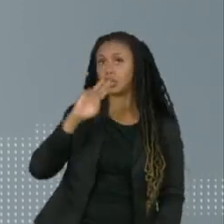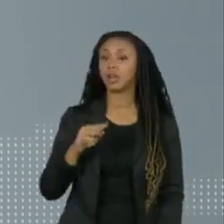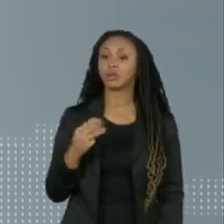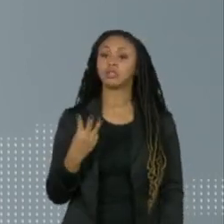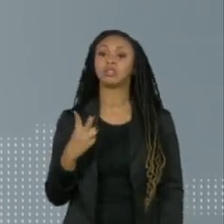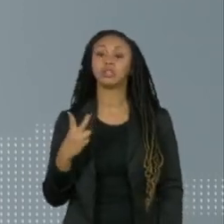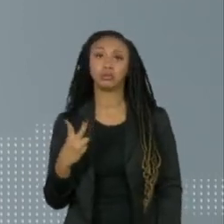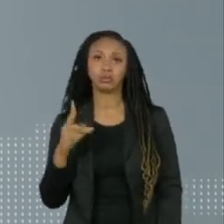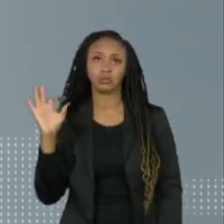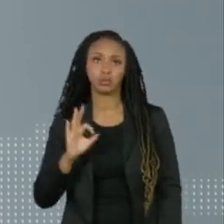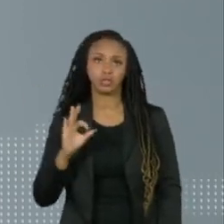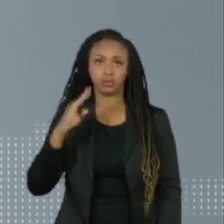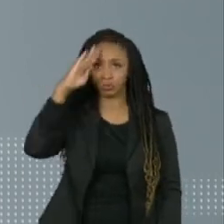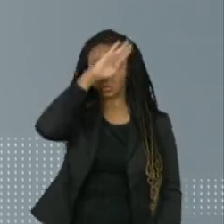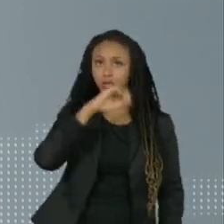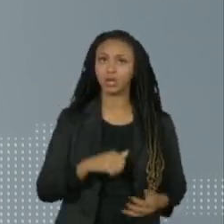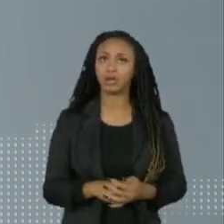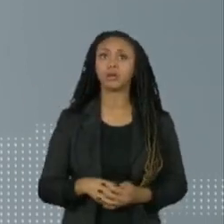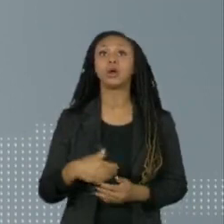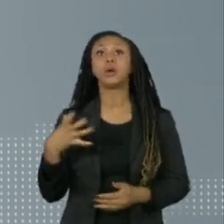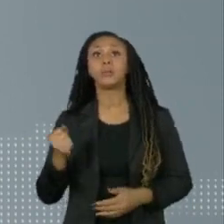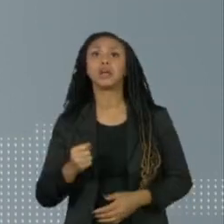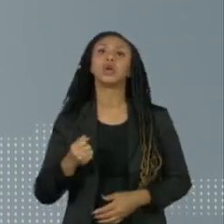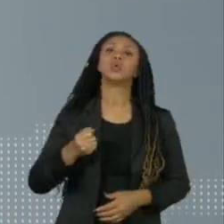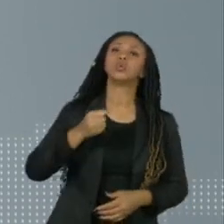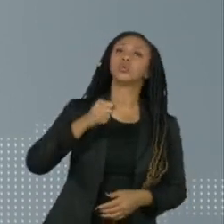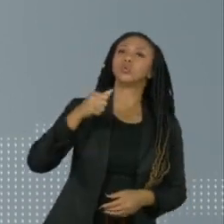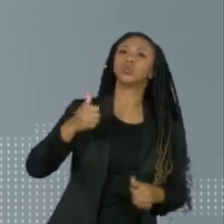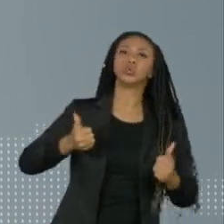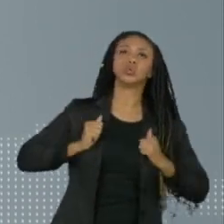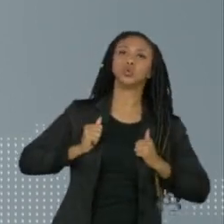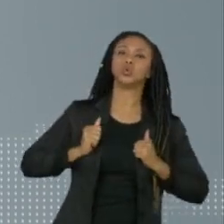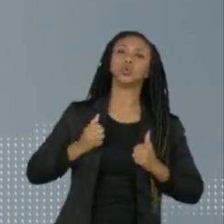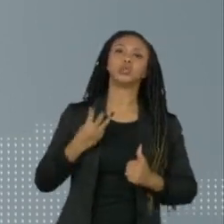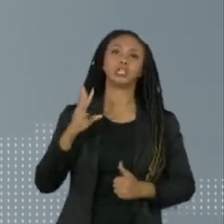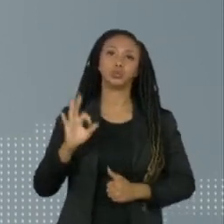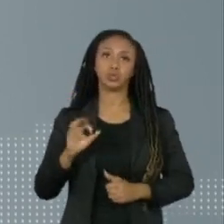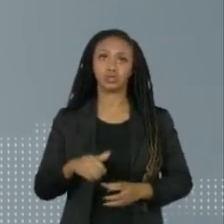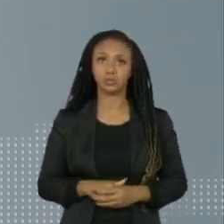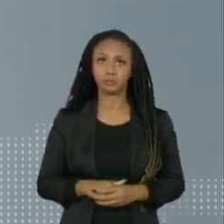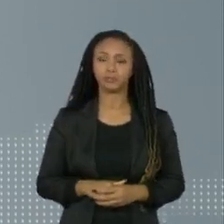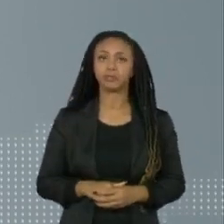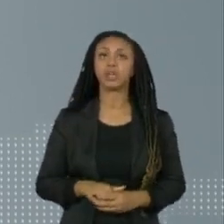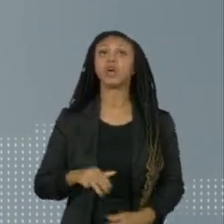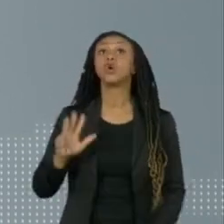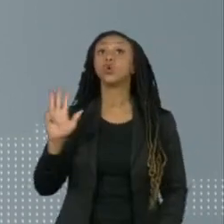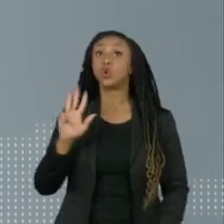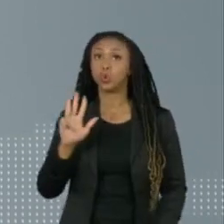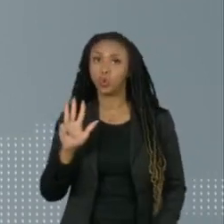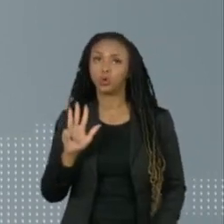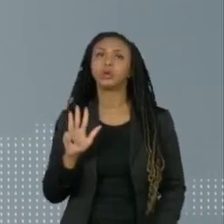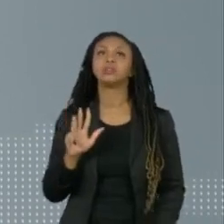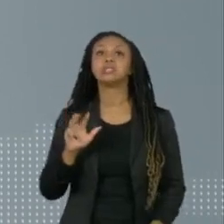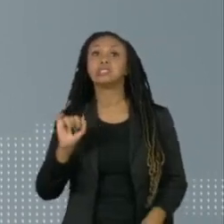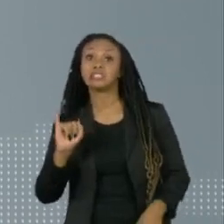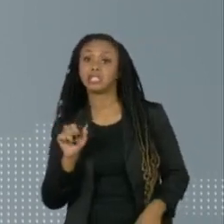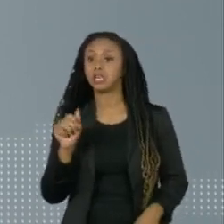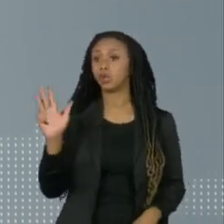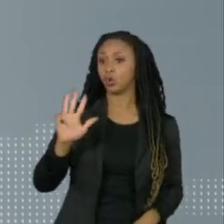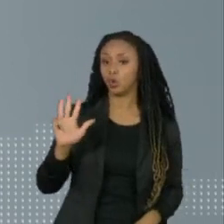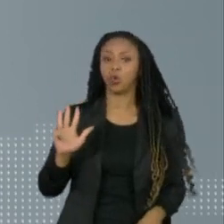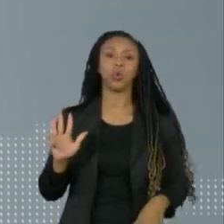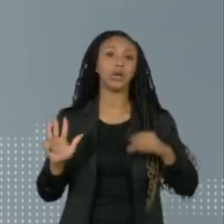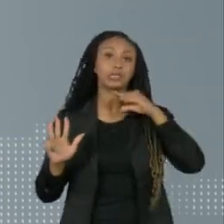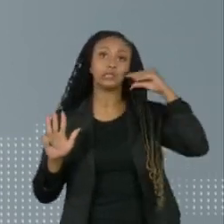quem não vota somam nove porcento indeciso os três por cento no cenário com Ciro Gomes Lula vence com 52 por